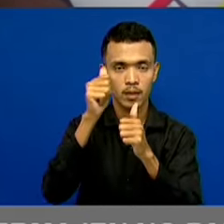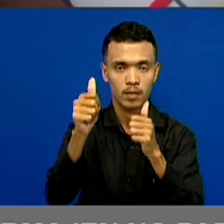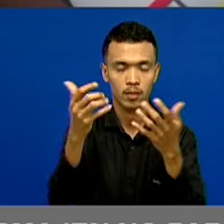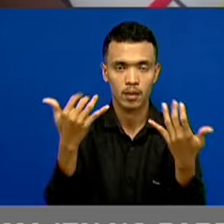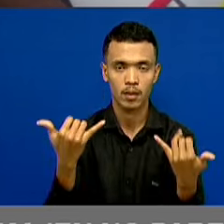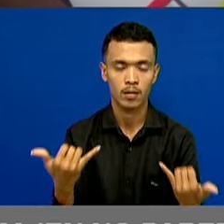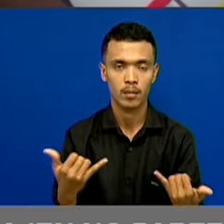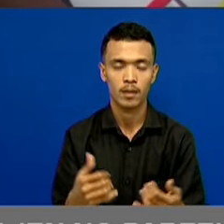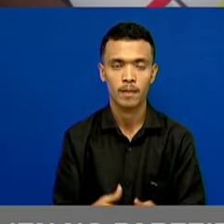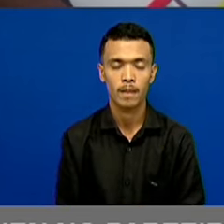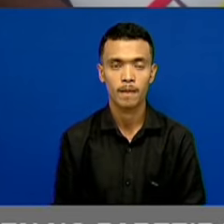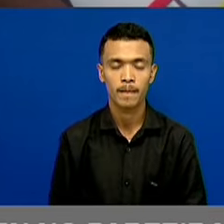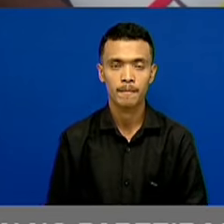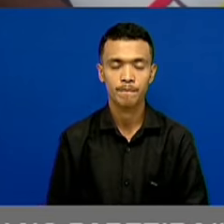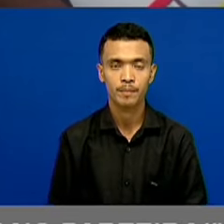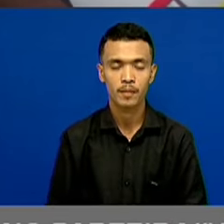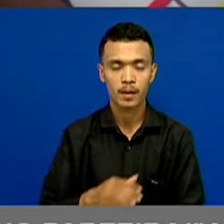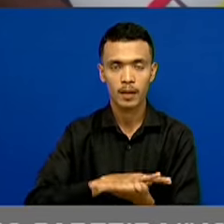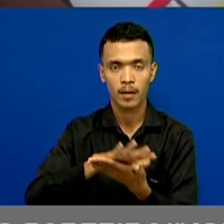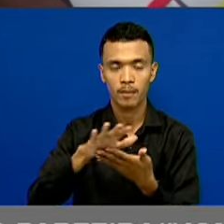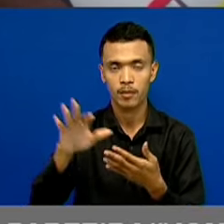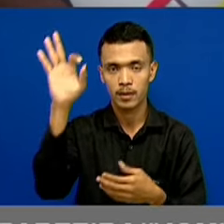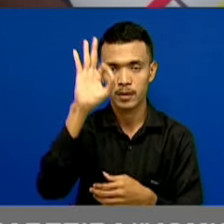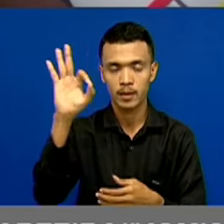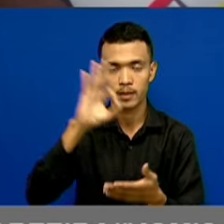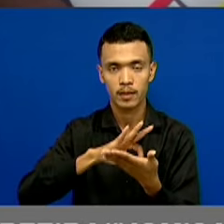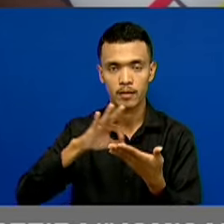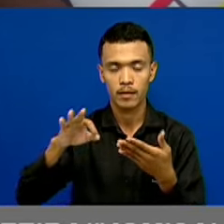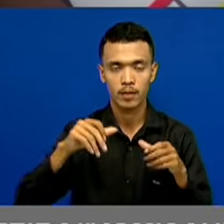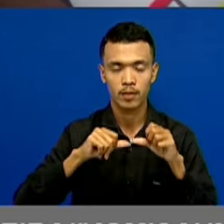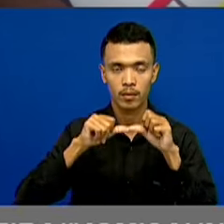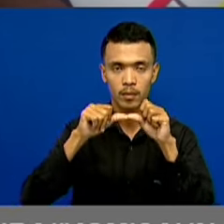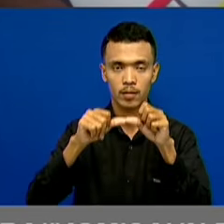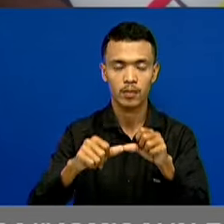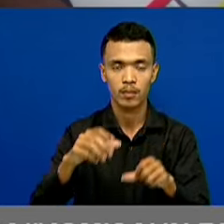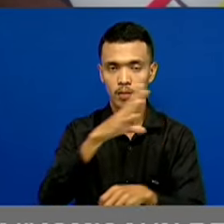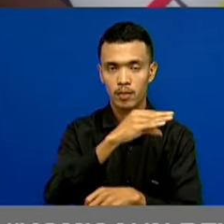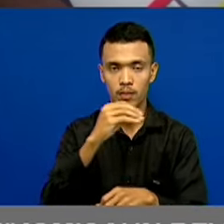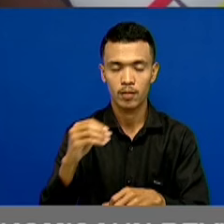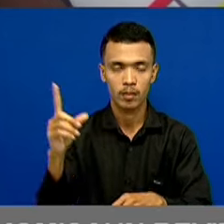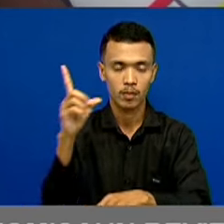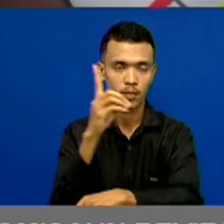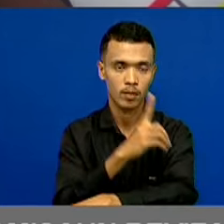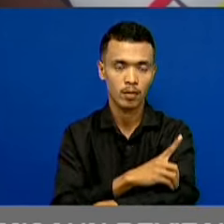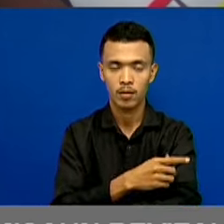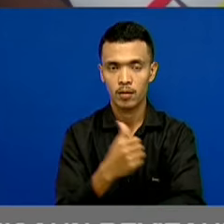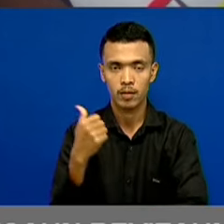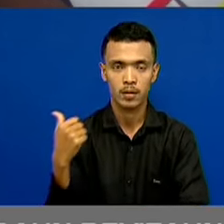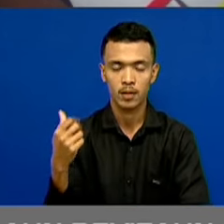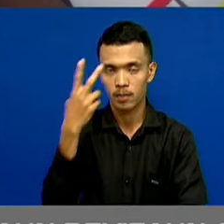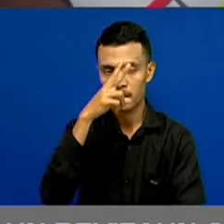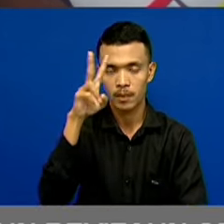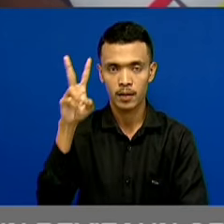Ne, atu até temos kataka limpeza sexta-feira, né, claro na fatin, e loro se selo na bemaka hareka